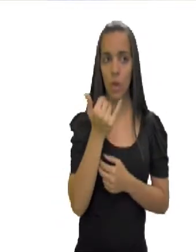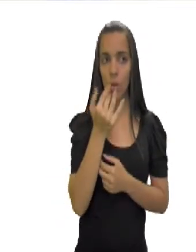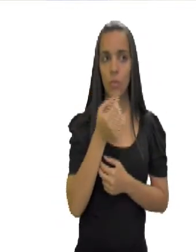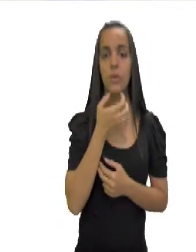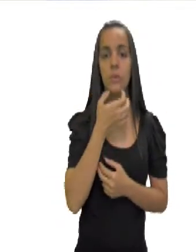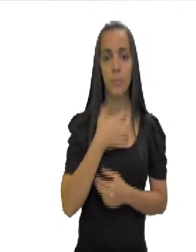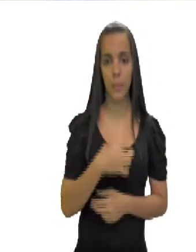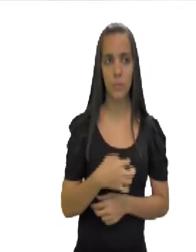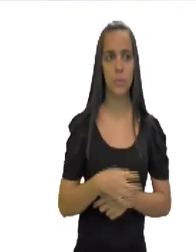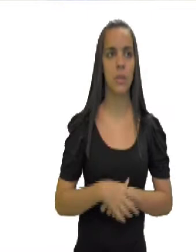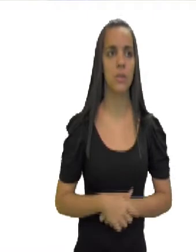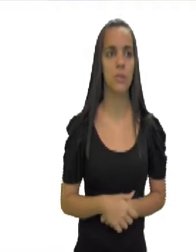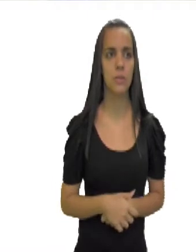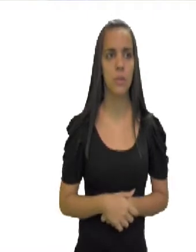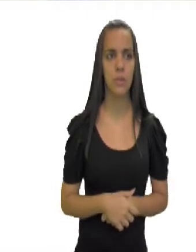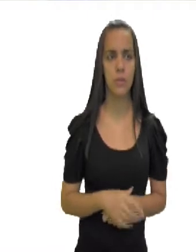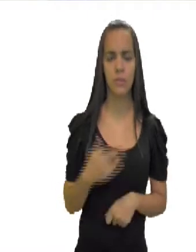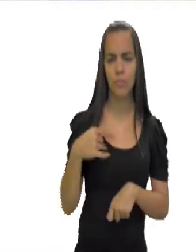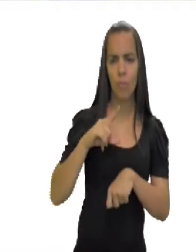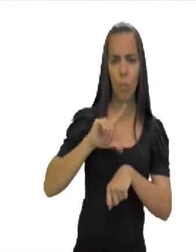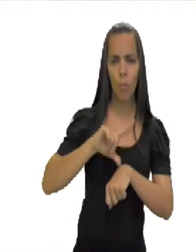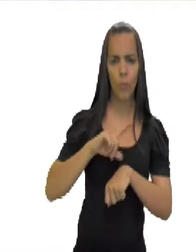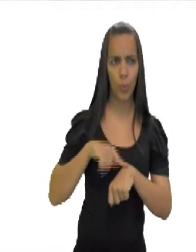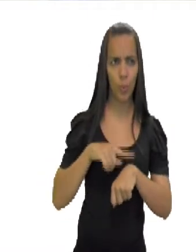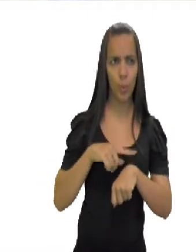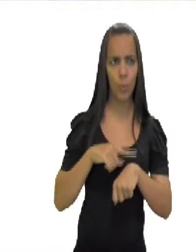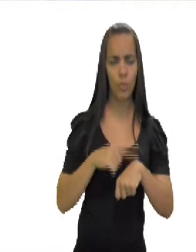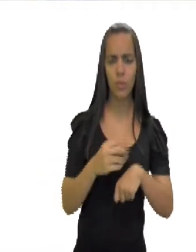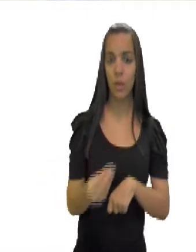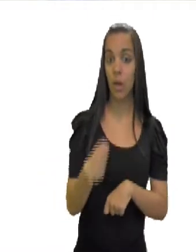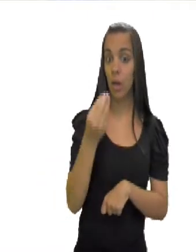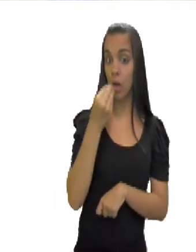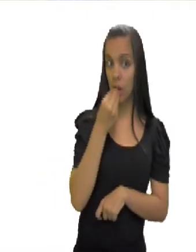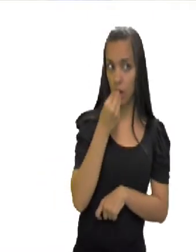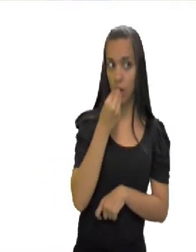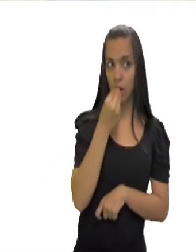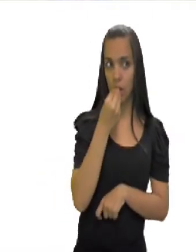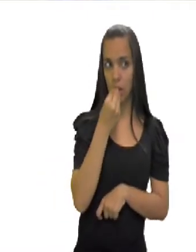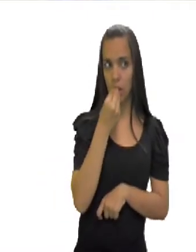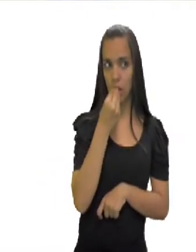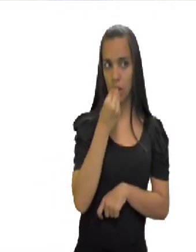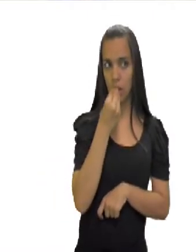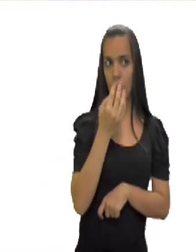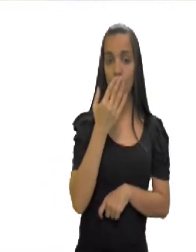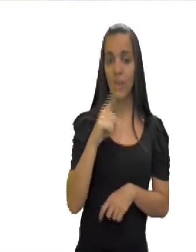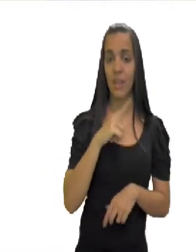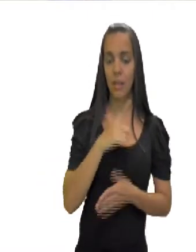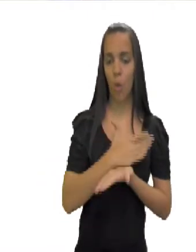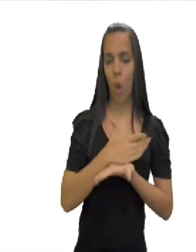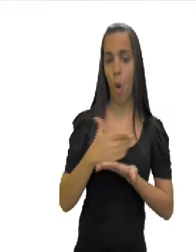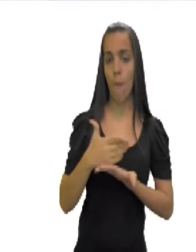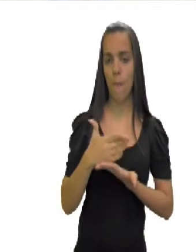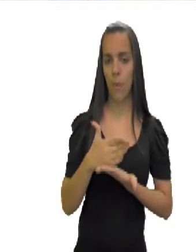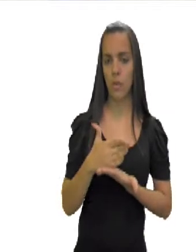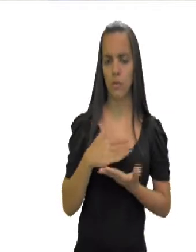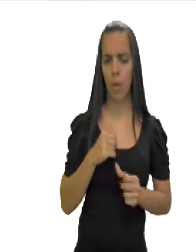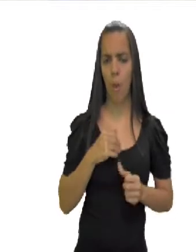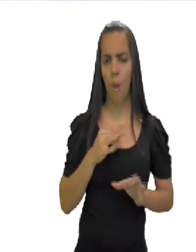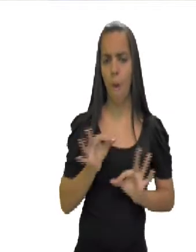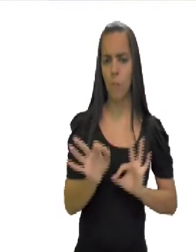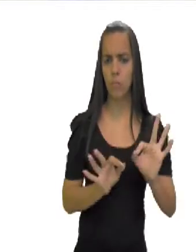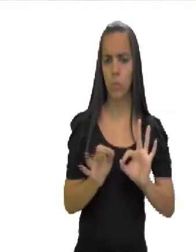ingerimos. No momento que a gente coloca na boca, daí começa todo um processo de